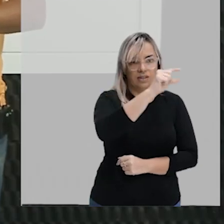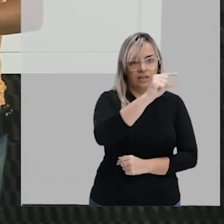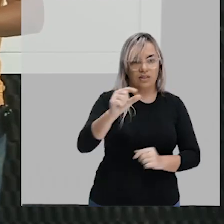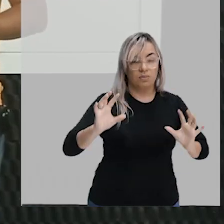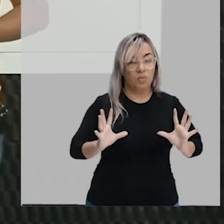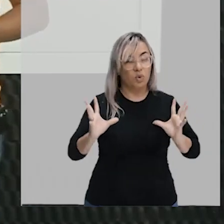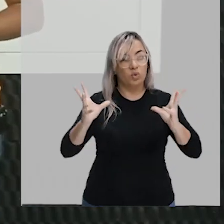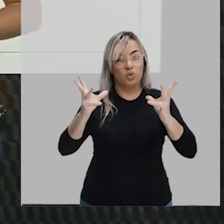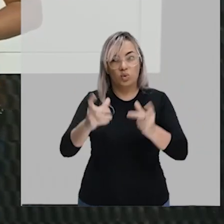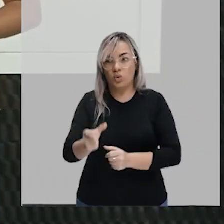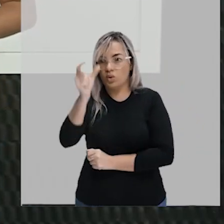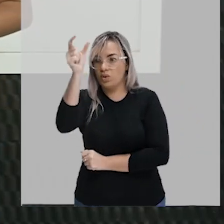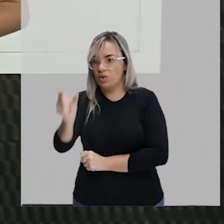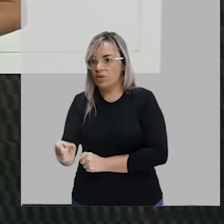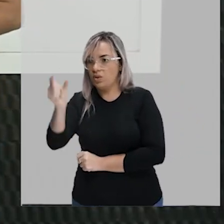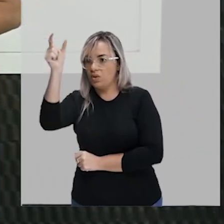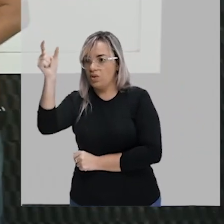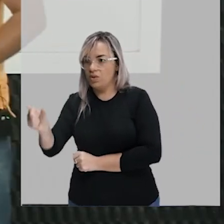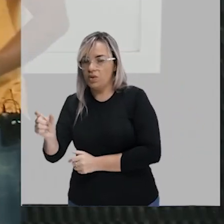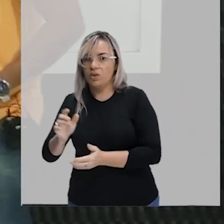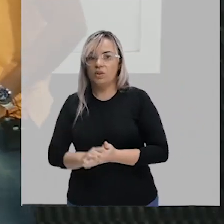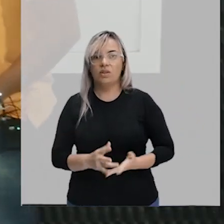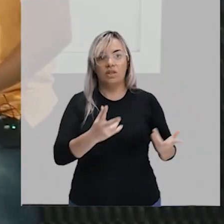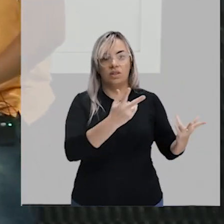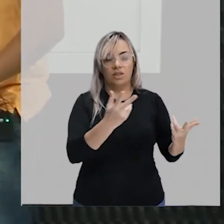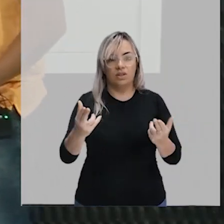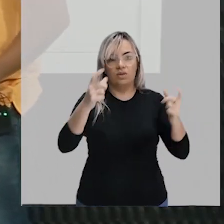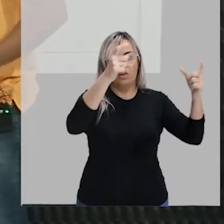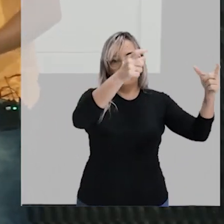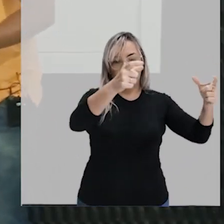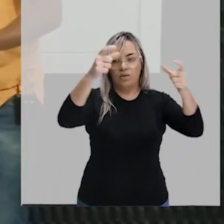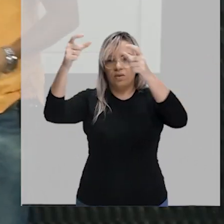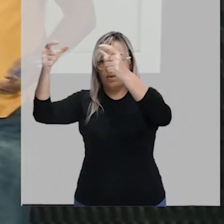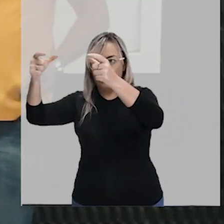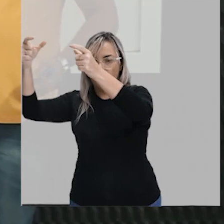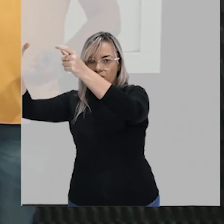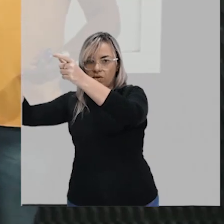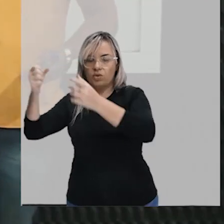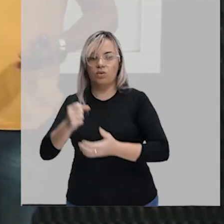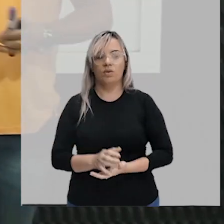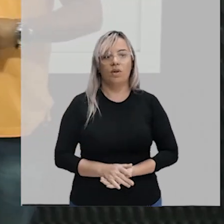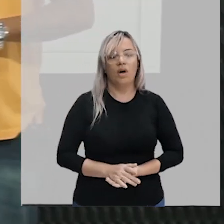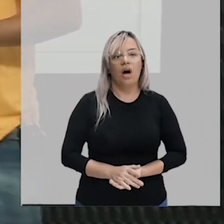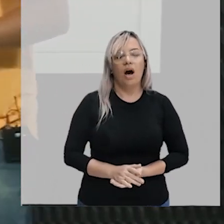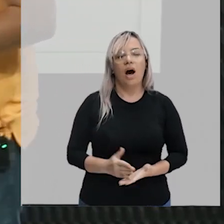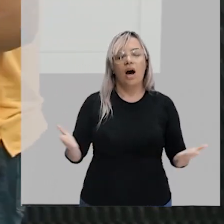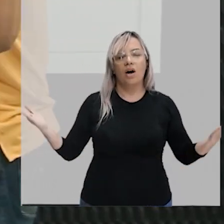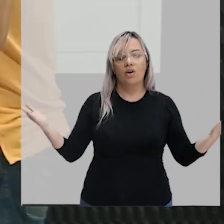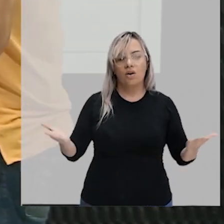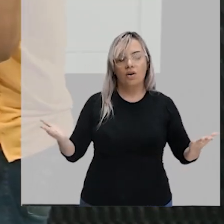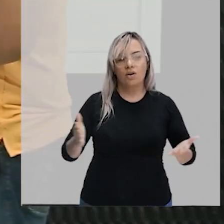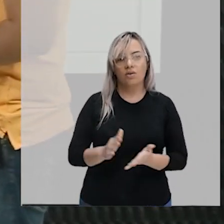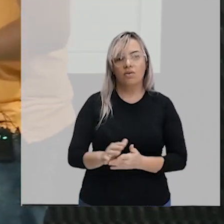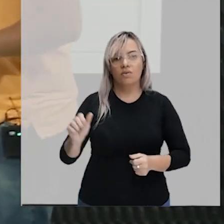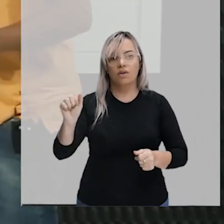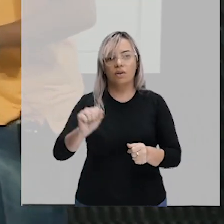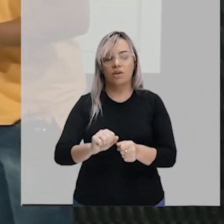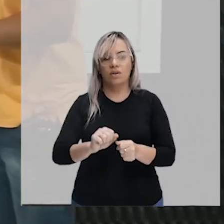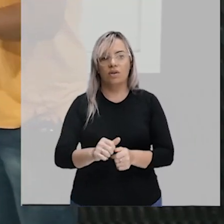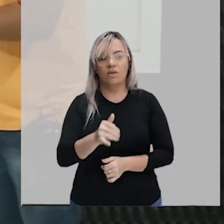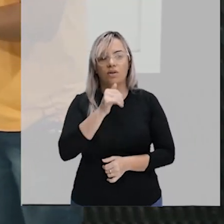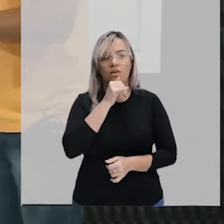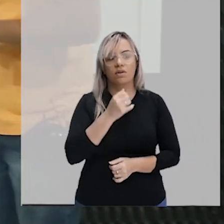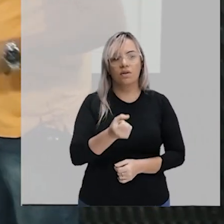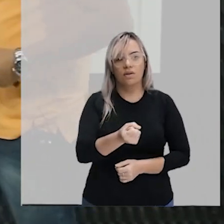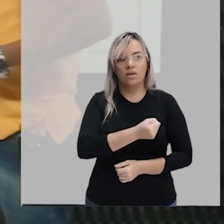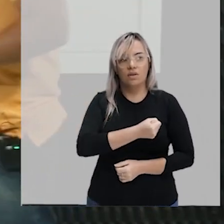cada elemento da mesma posição, você não vai errar. Vamos botar um exemplo agora numérico, né? Então, um exemplo numérico. Vou multiplicar a